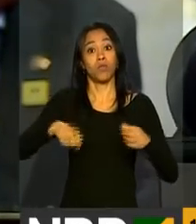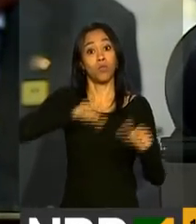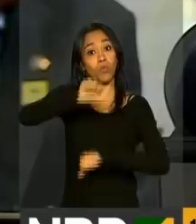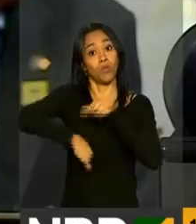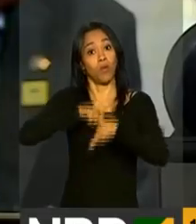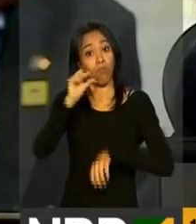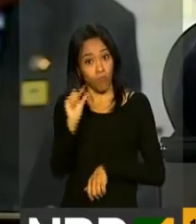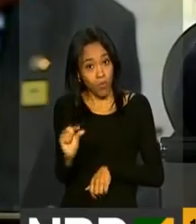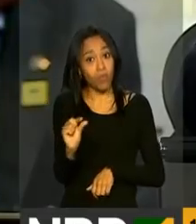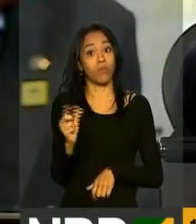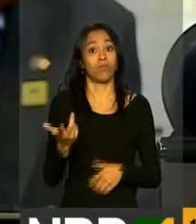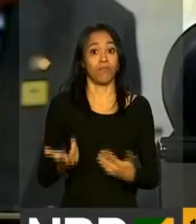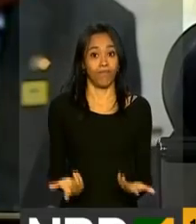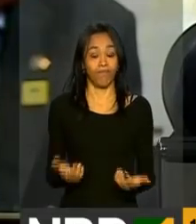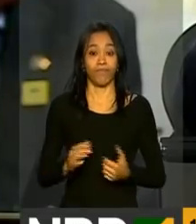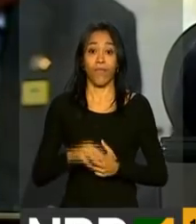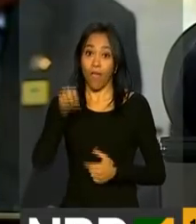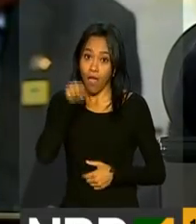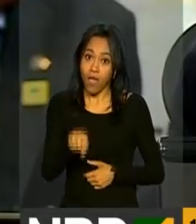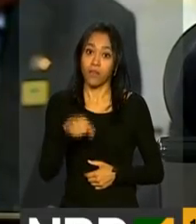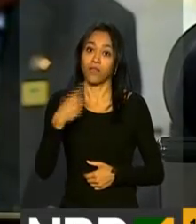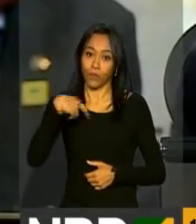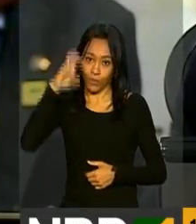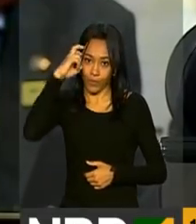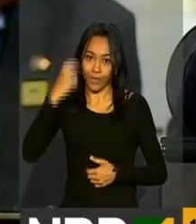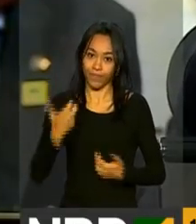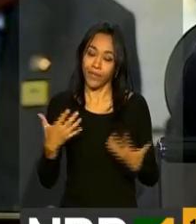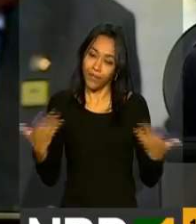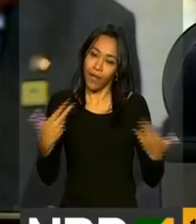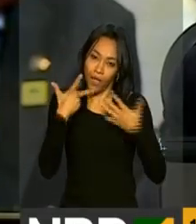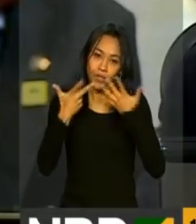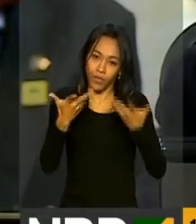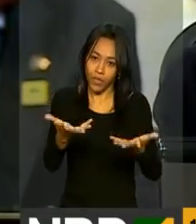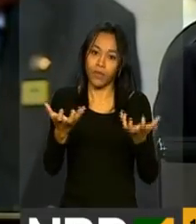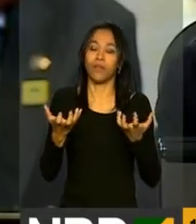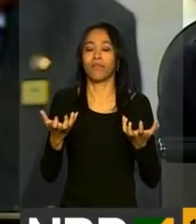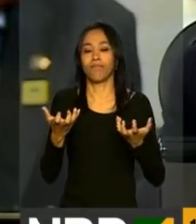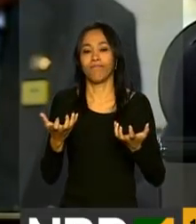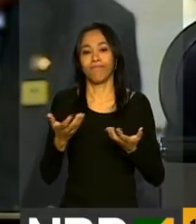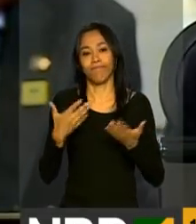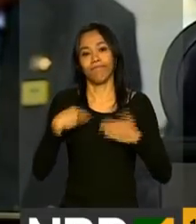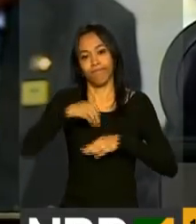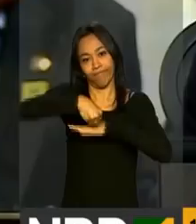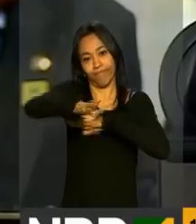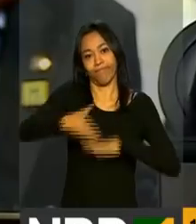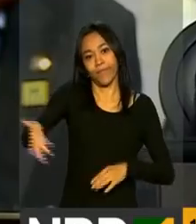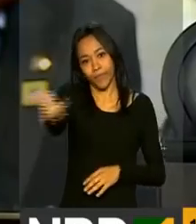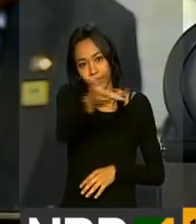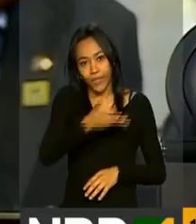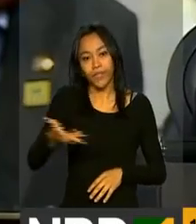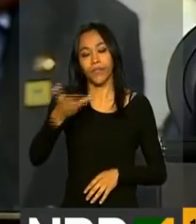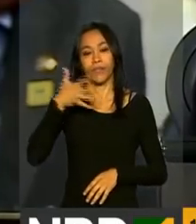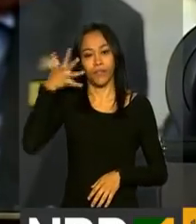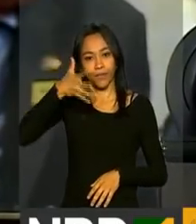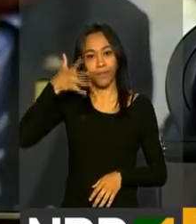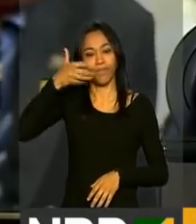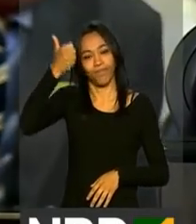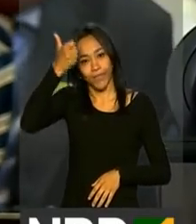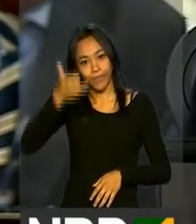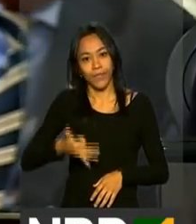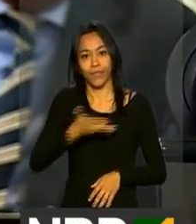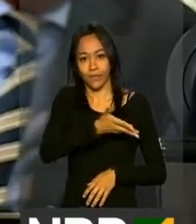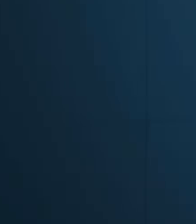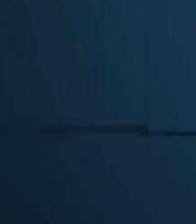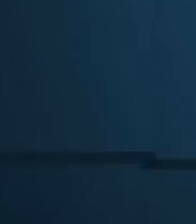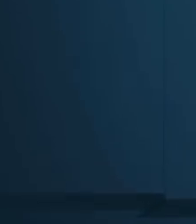pouco essa essa curva então era isso que eu queria transmitir aos senhores nesta fala inicial